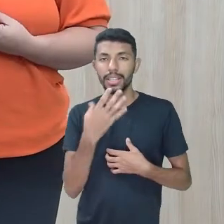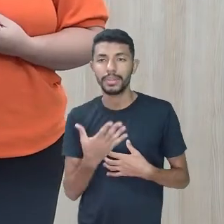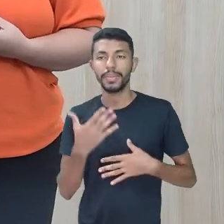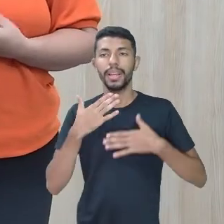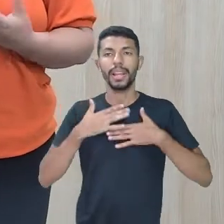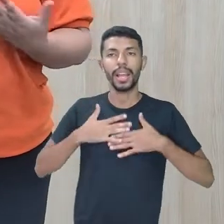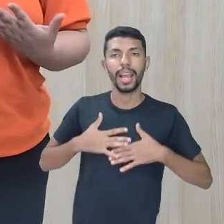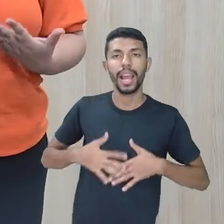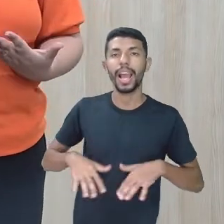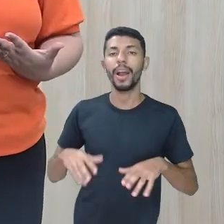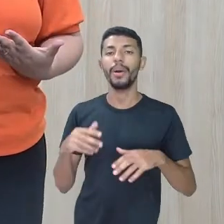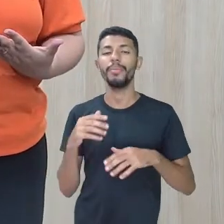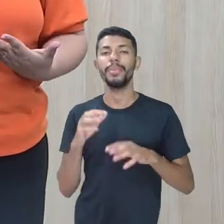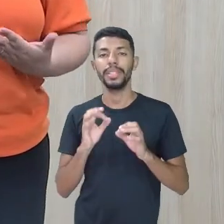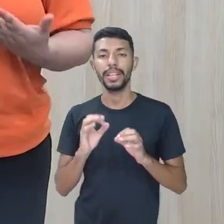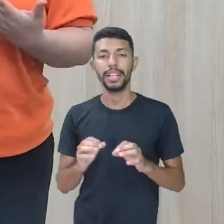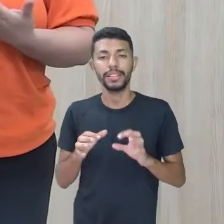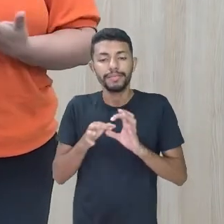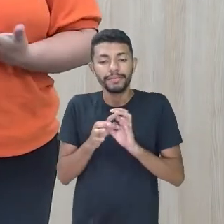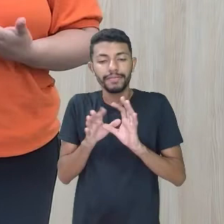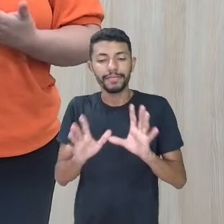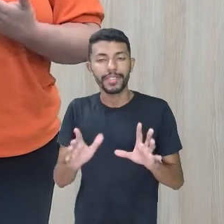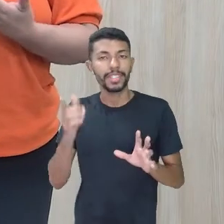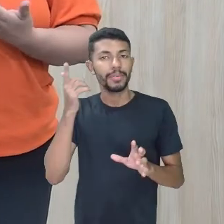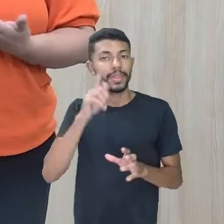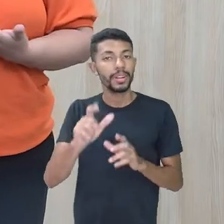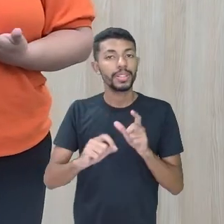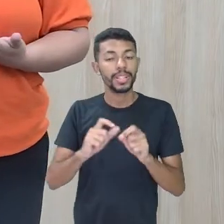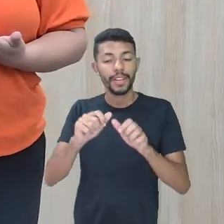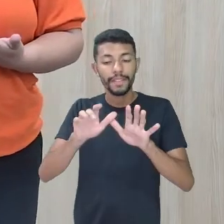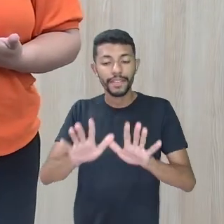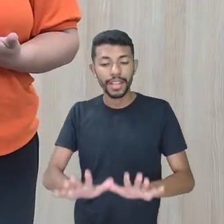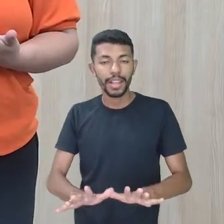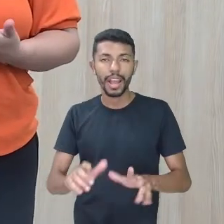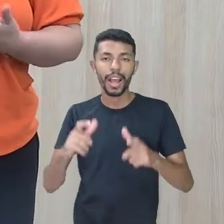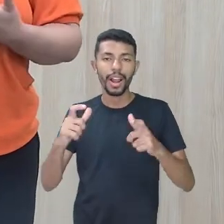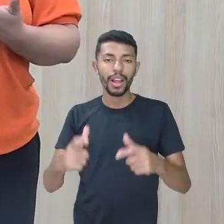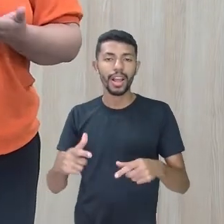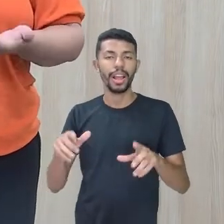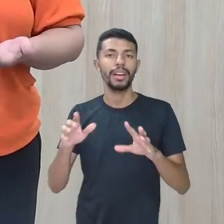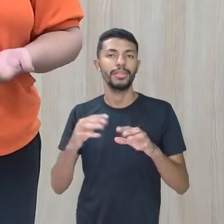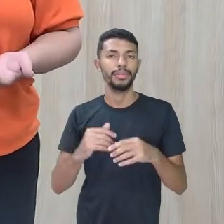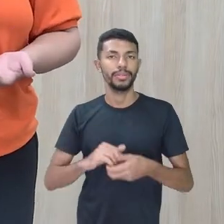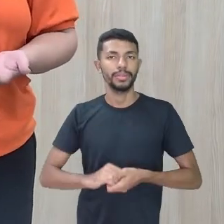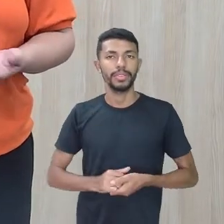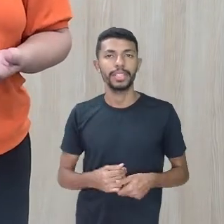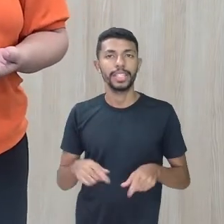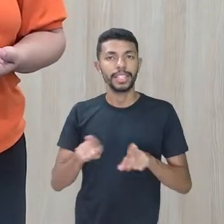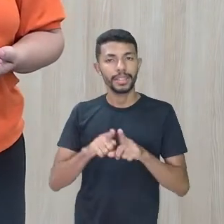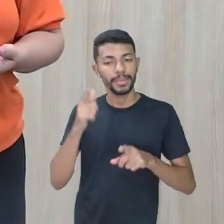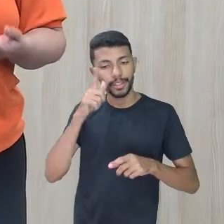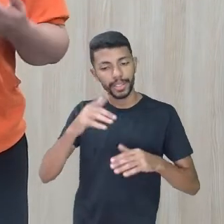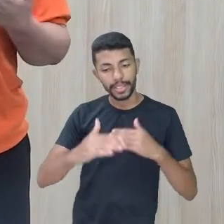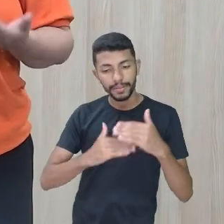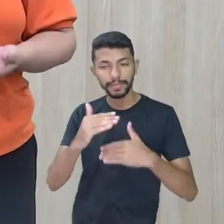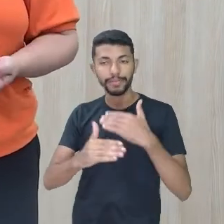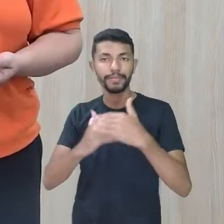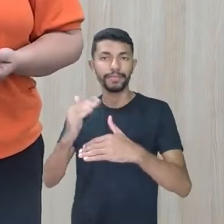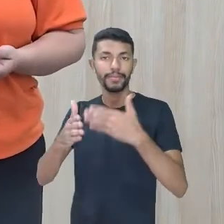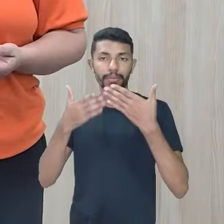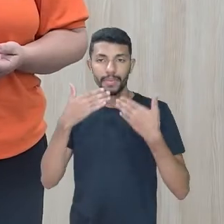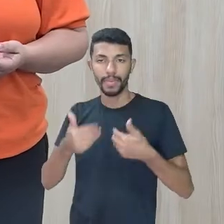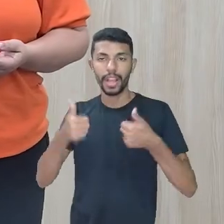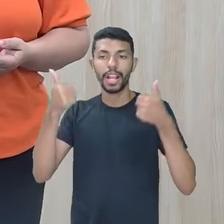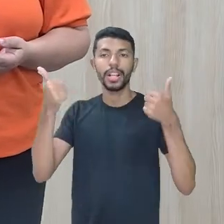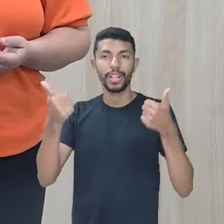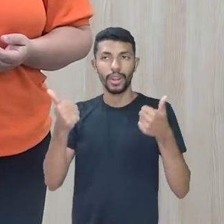sinta tranquilo e à vontade para trabalhar, para ficar naquele ambiente e assim progredir melhor na sua